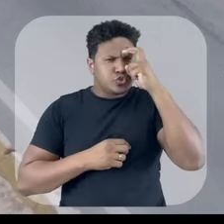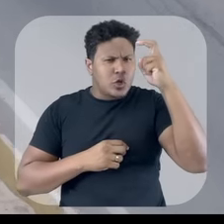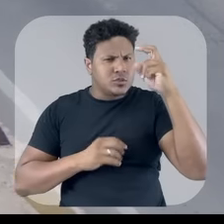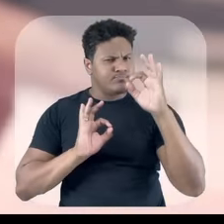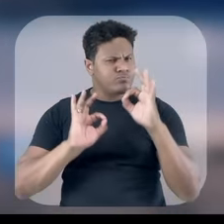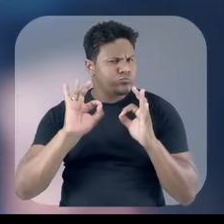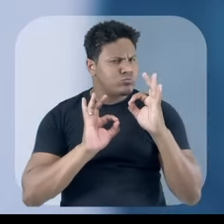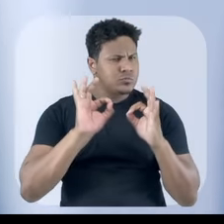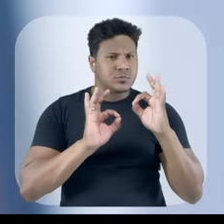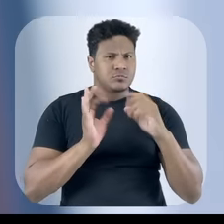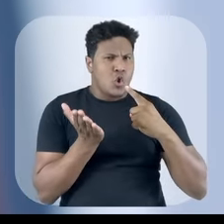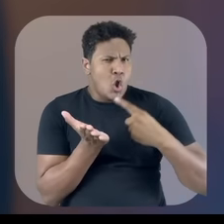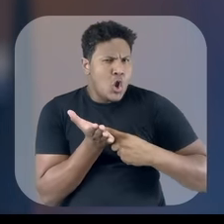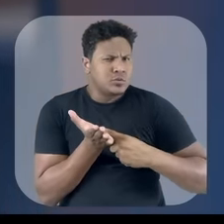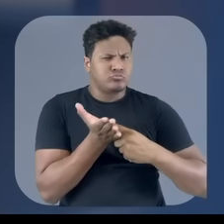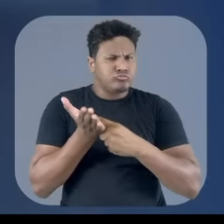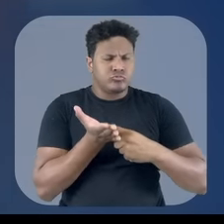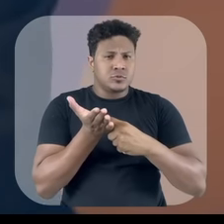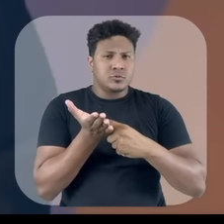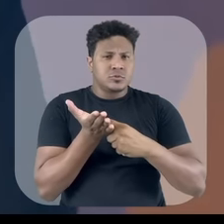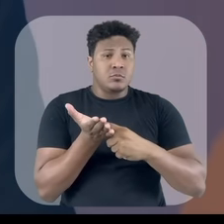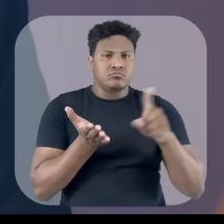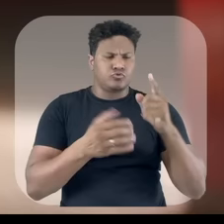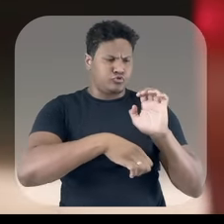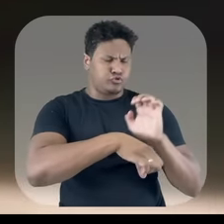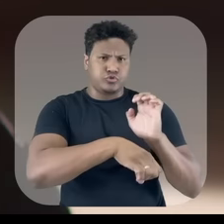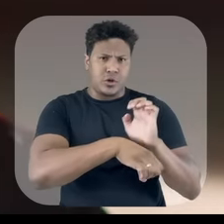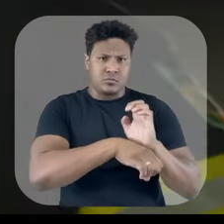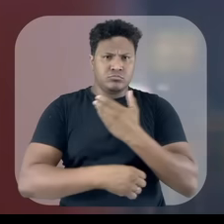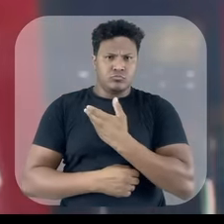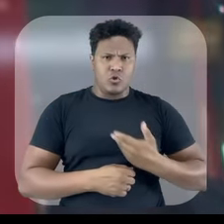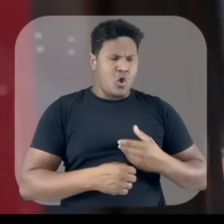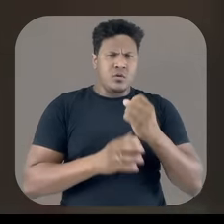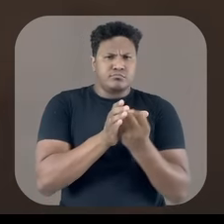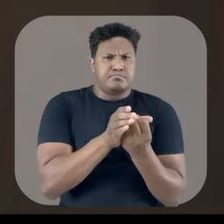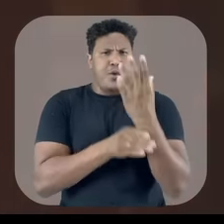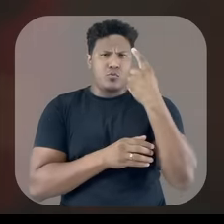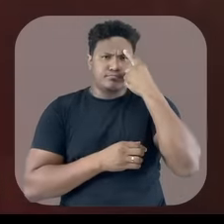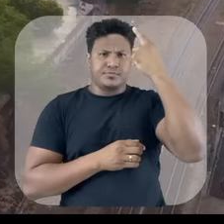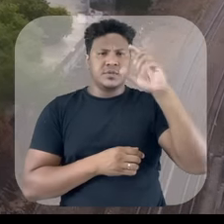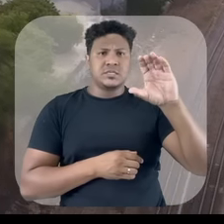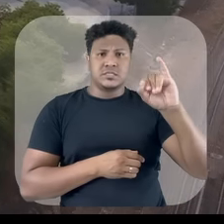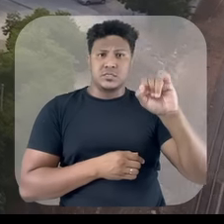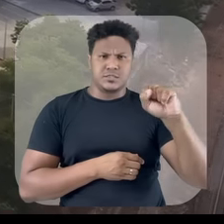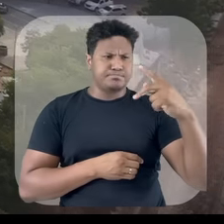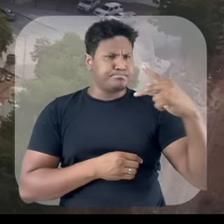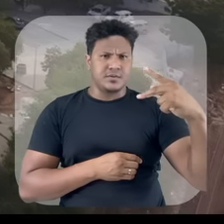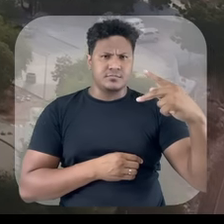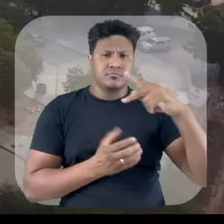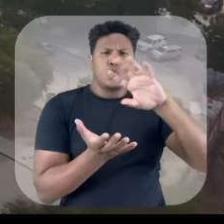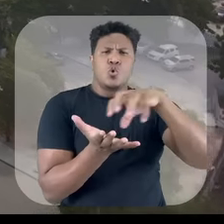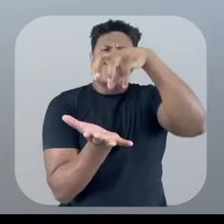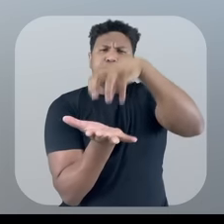inteligência, coordenação. Tudo em um só lugar. O governo do Ceará criou o CISP, o